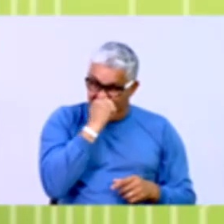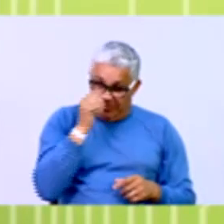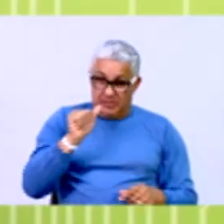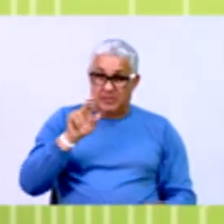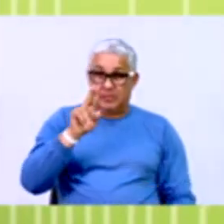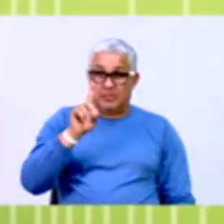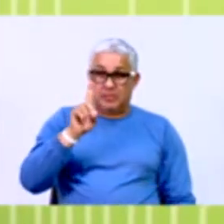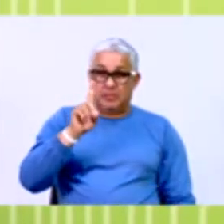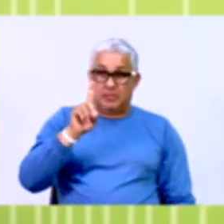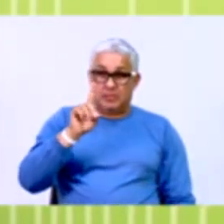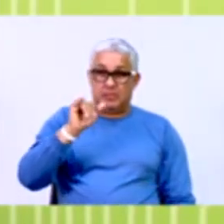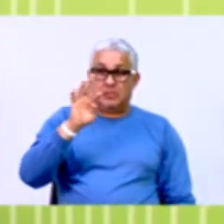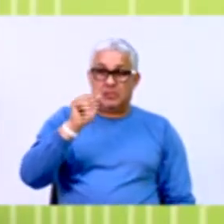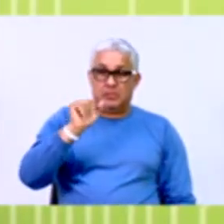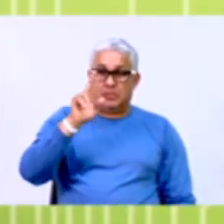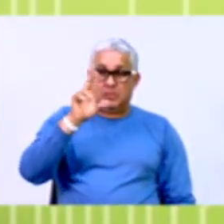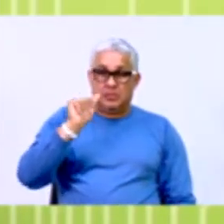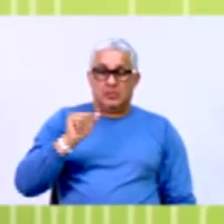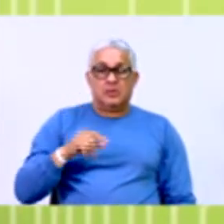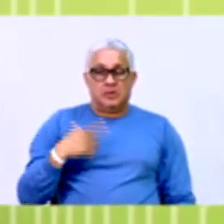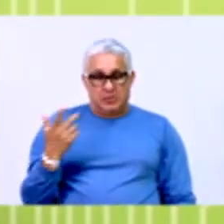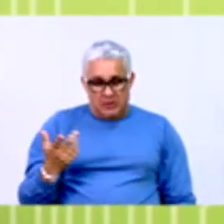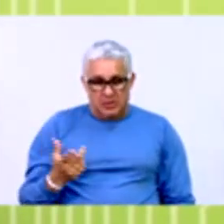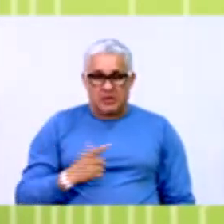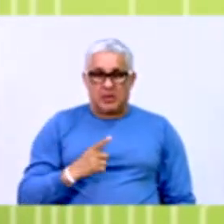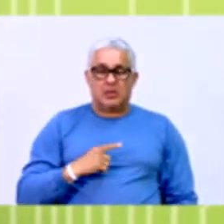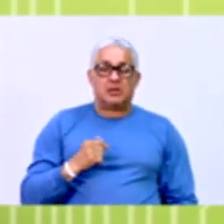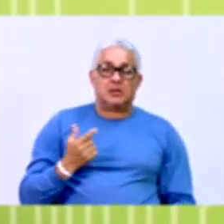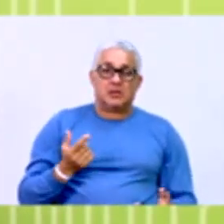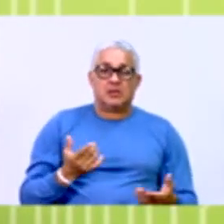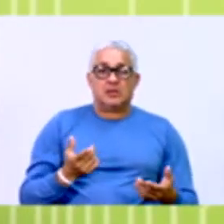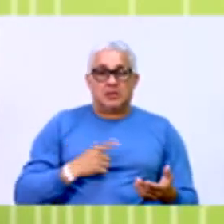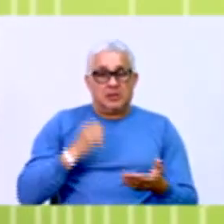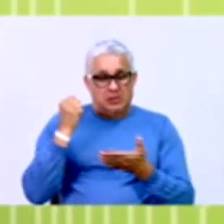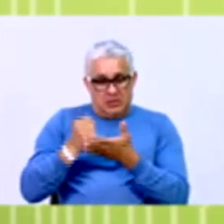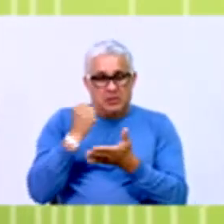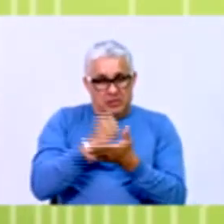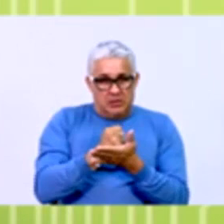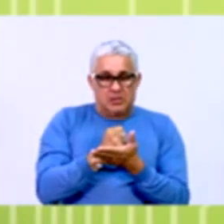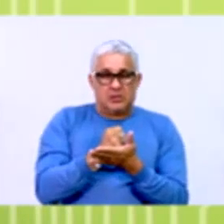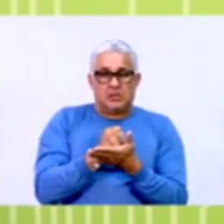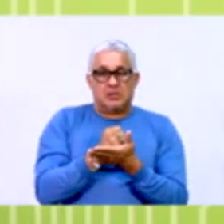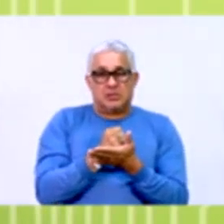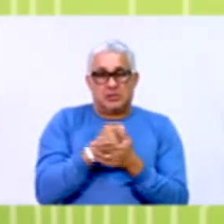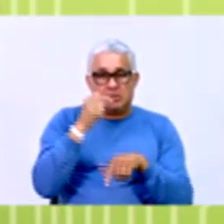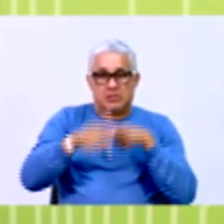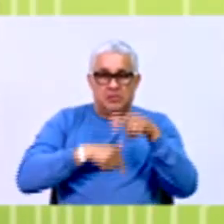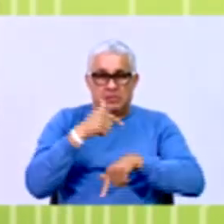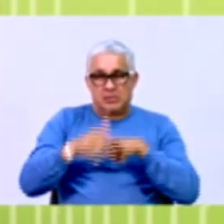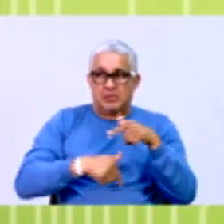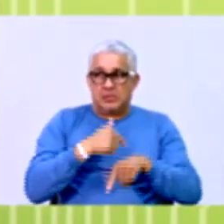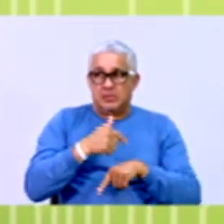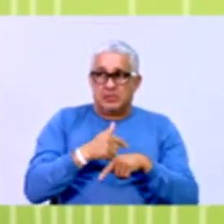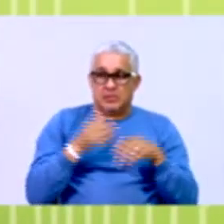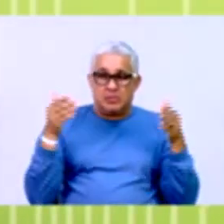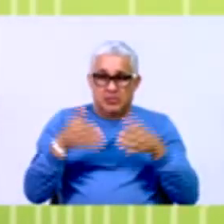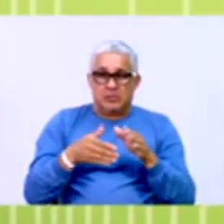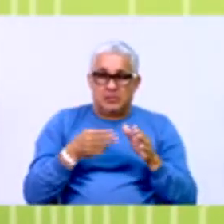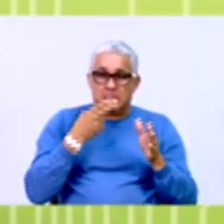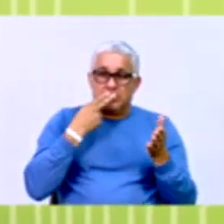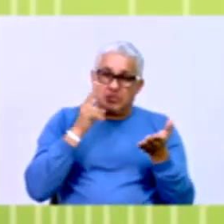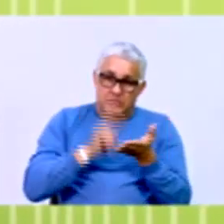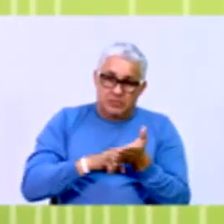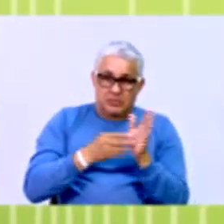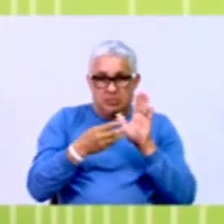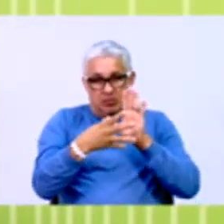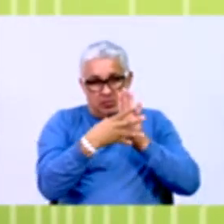isso é formalizado através de normalmente quando as auditorias são feitas, são contratadas, elas vão trabalhar com essa questão da carta proposta,